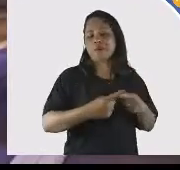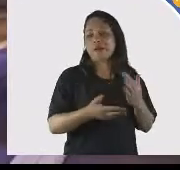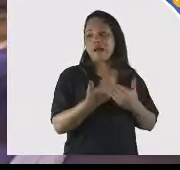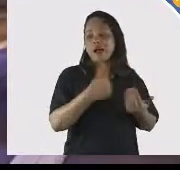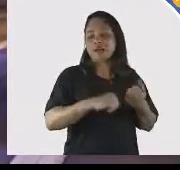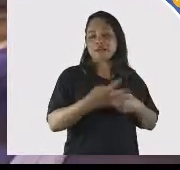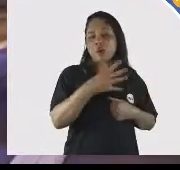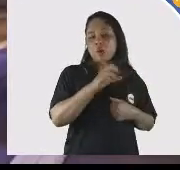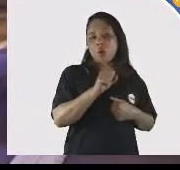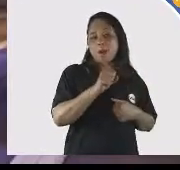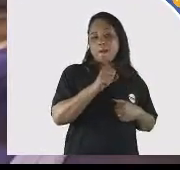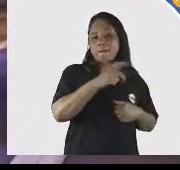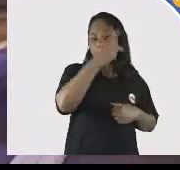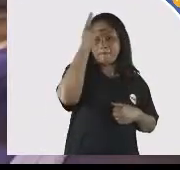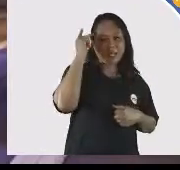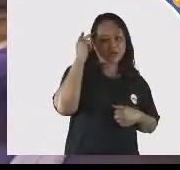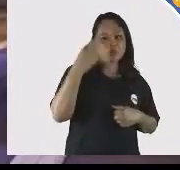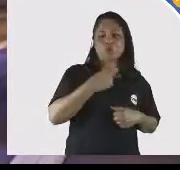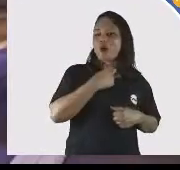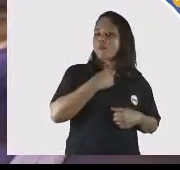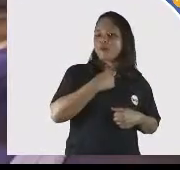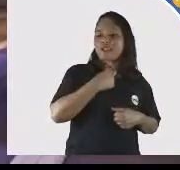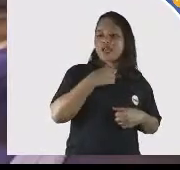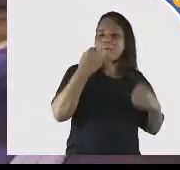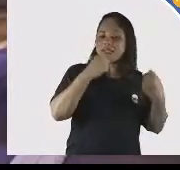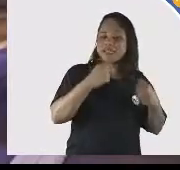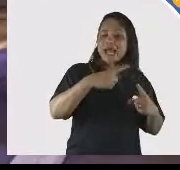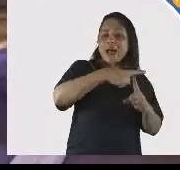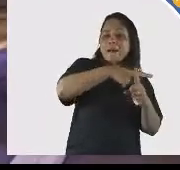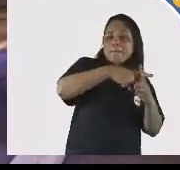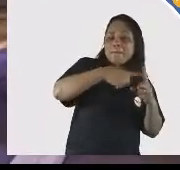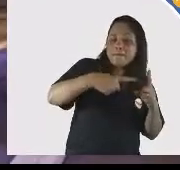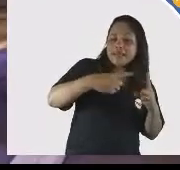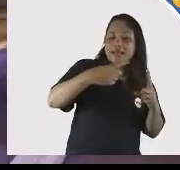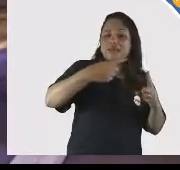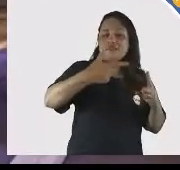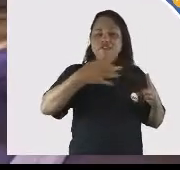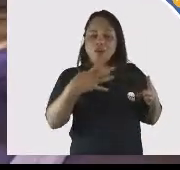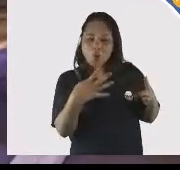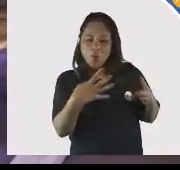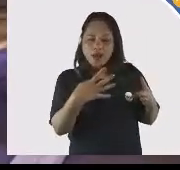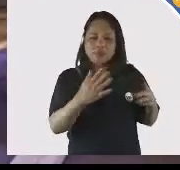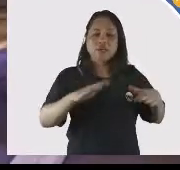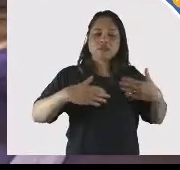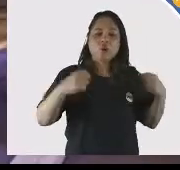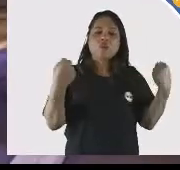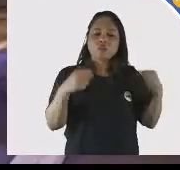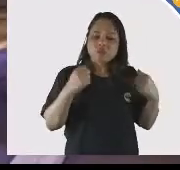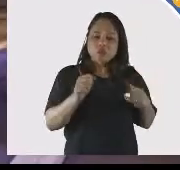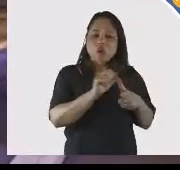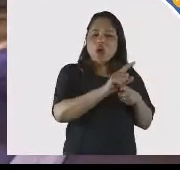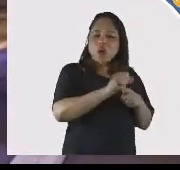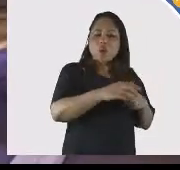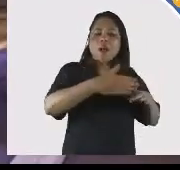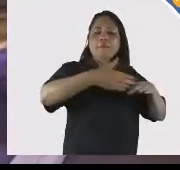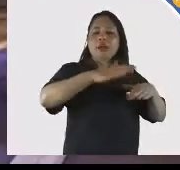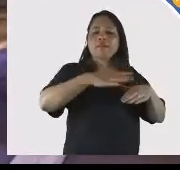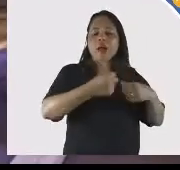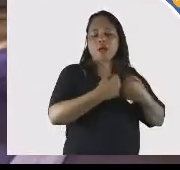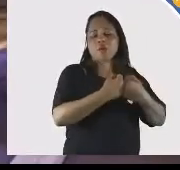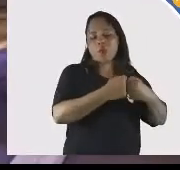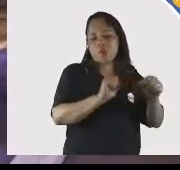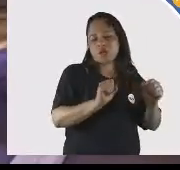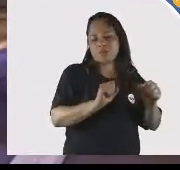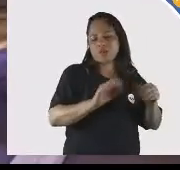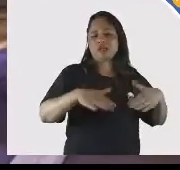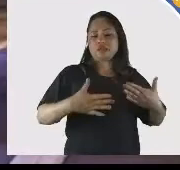poderia rodar com 24 passageiros então eles tiveram que aumentar bastante a frota esse segmento conseguiu